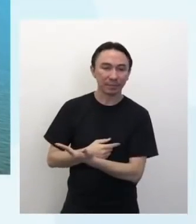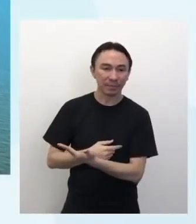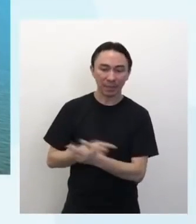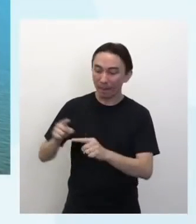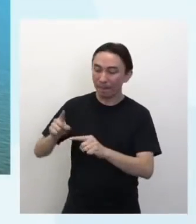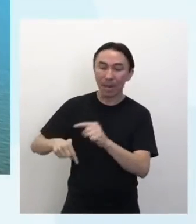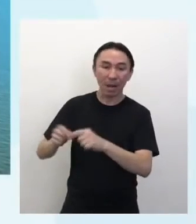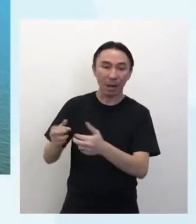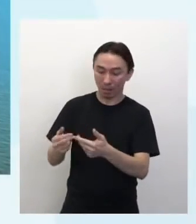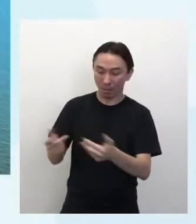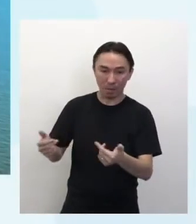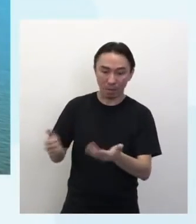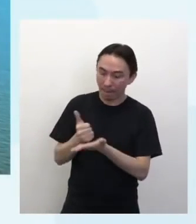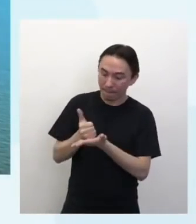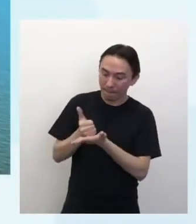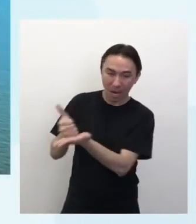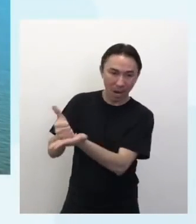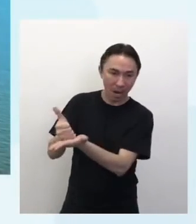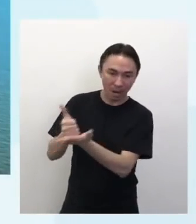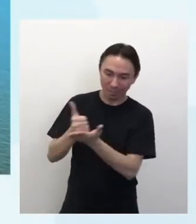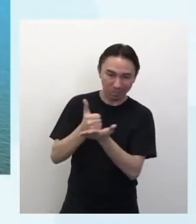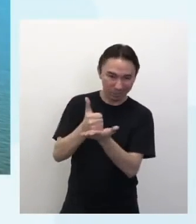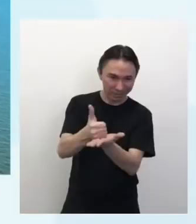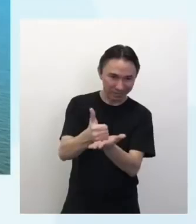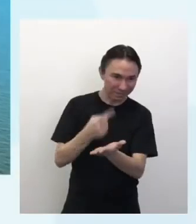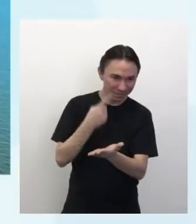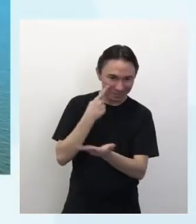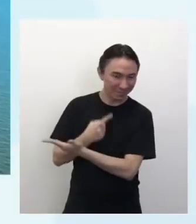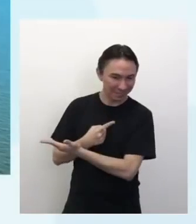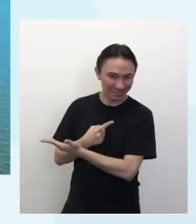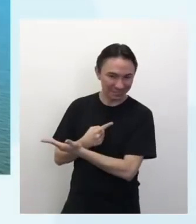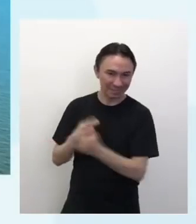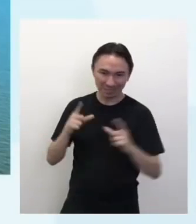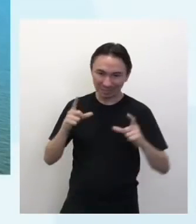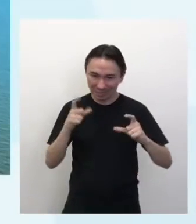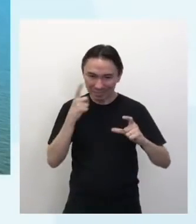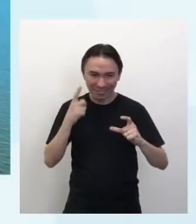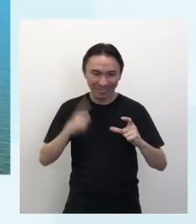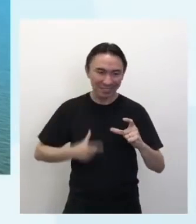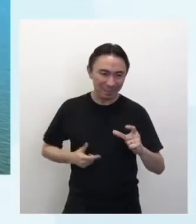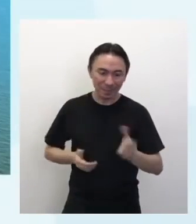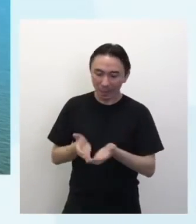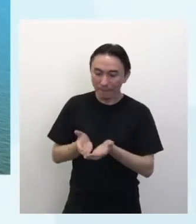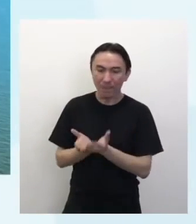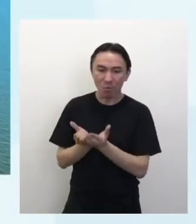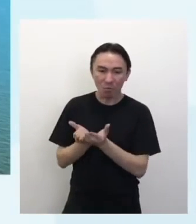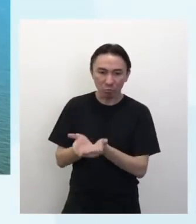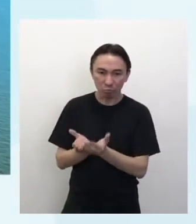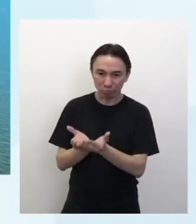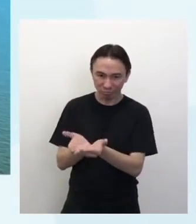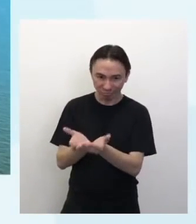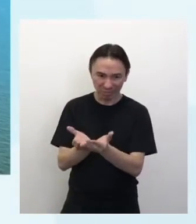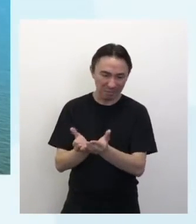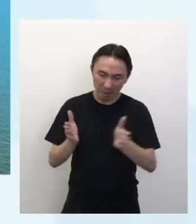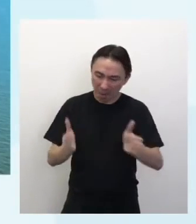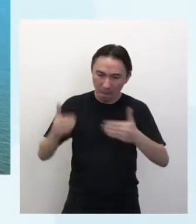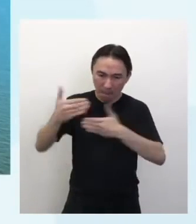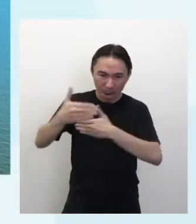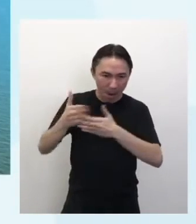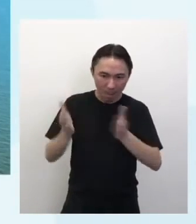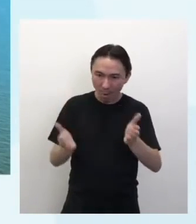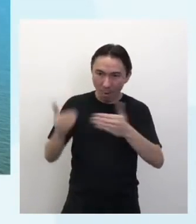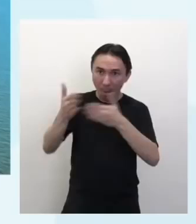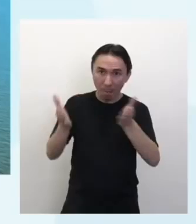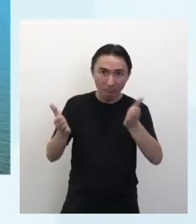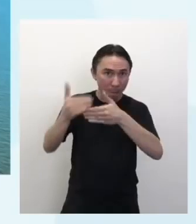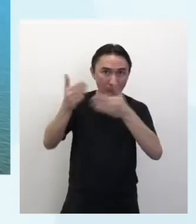gosto de mostrar essa imagem, né, dos navios aí com vários containers aí, mostrando um dos principais fluxos da globalização,